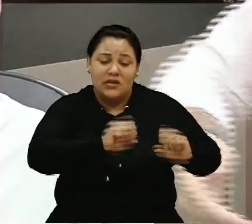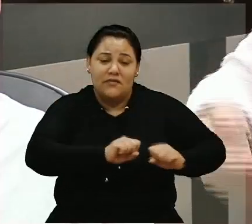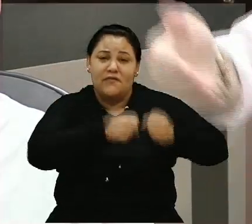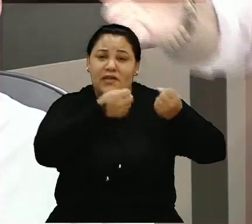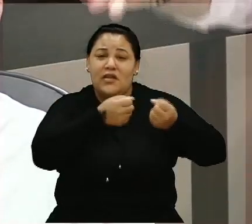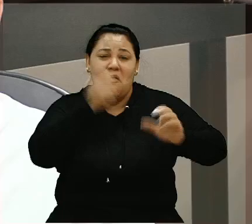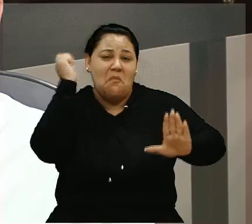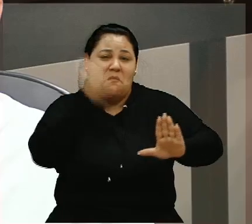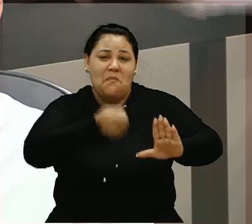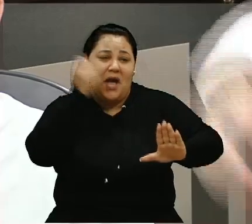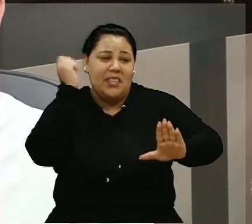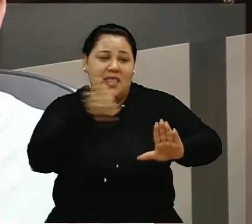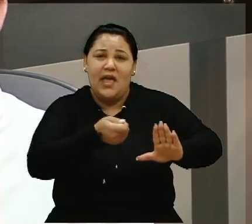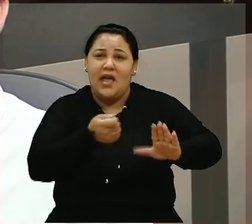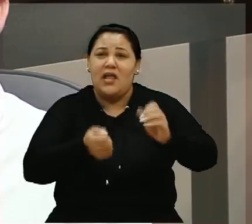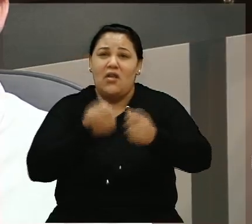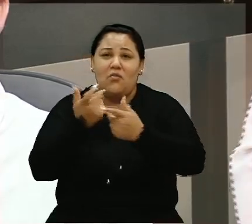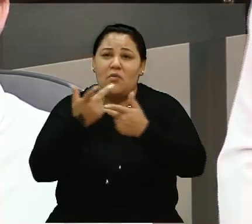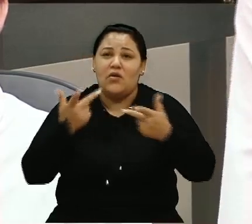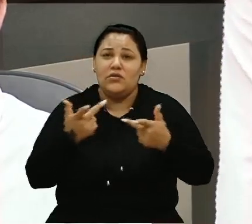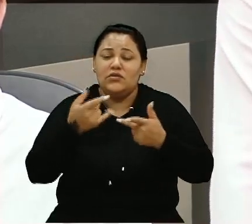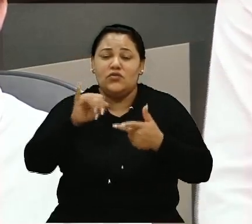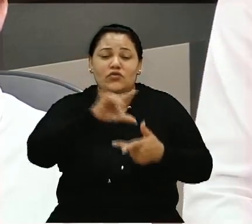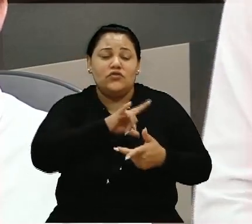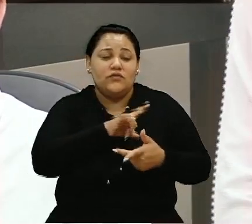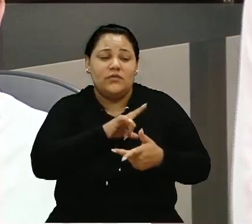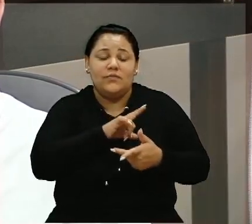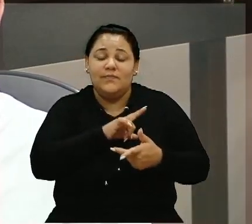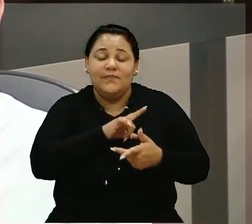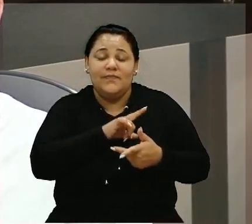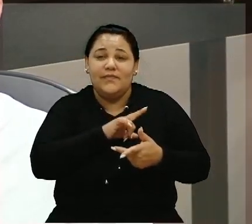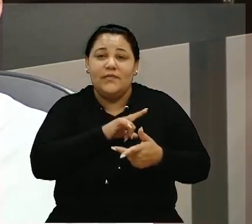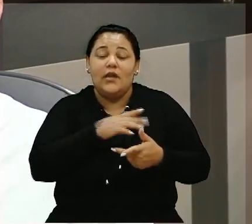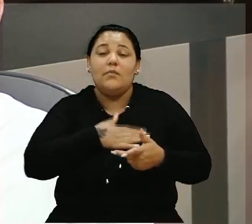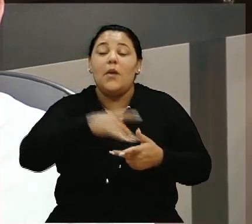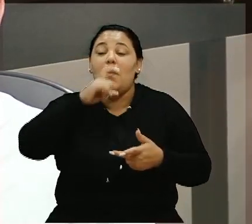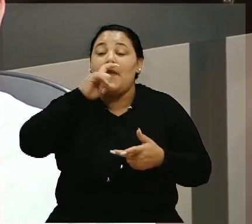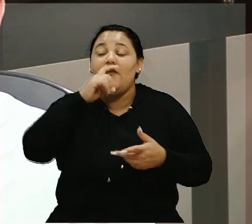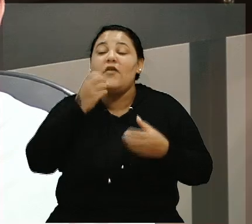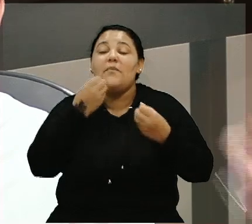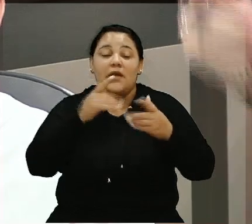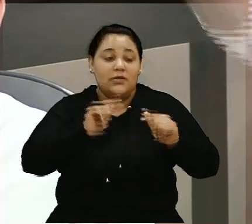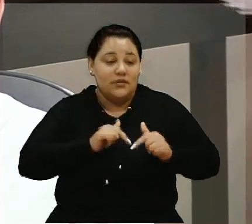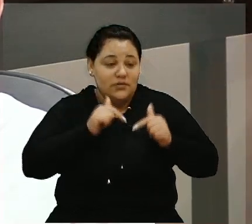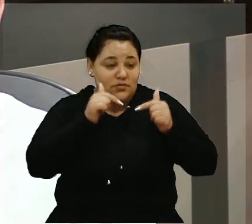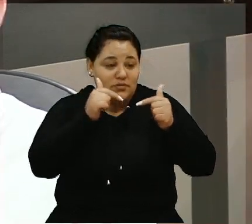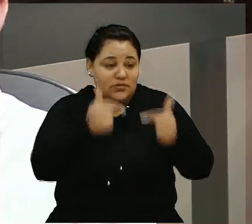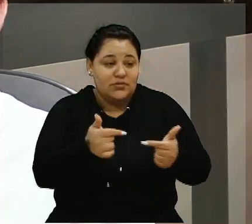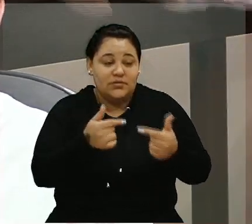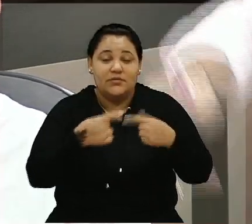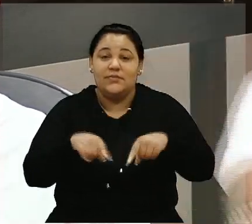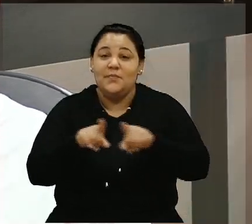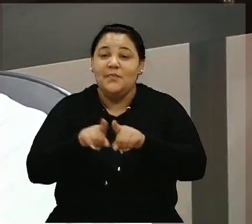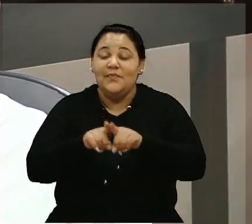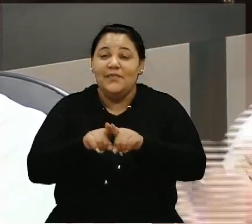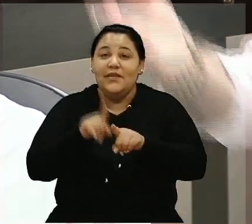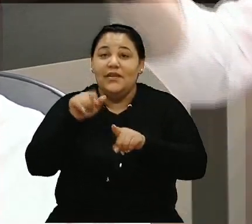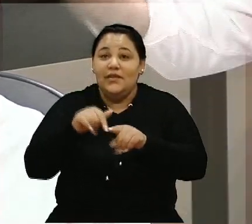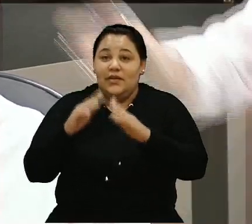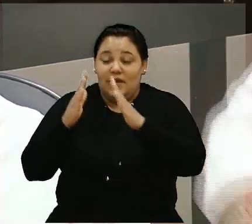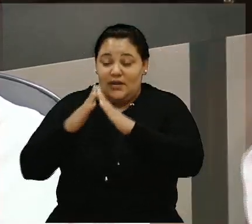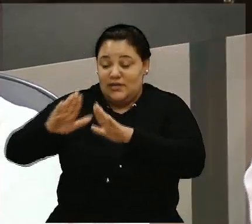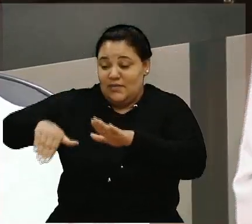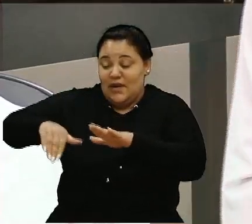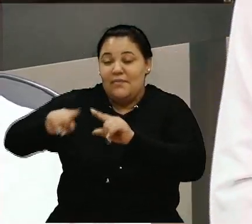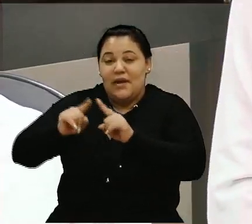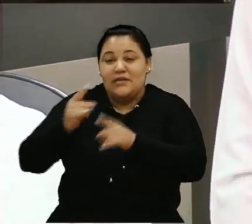com um carro ou com munição, se tu tiver, que foi o caso que o meu pai foi muito bem naquela ação contra vagabundos, que também haviam roubado 20 casas na praia, mas